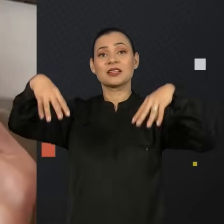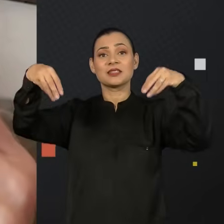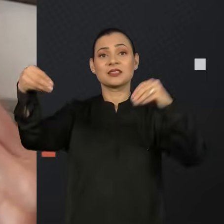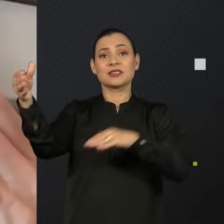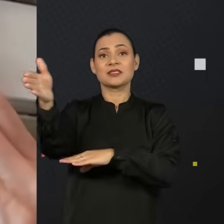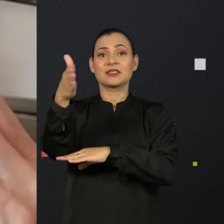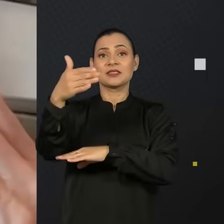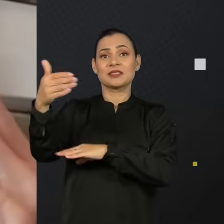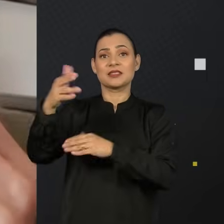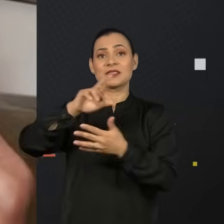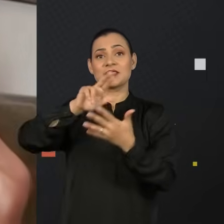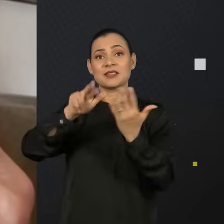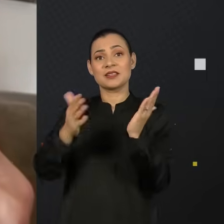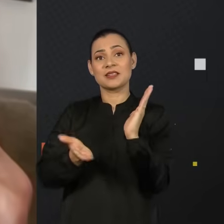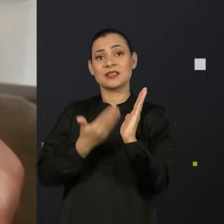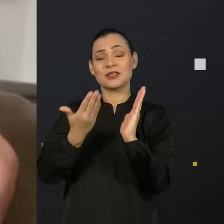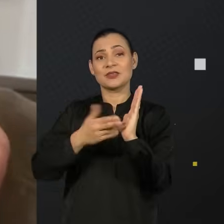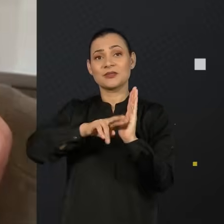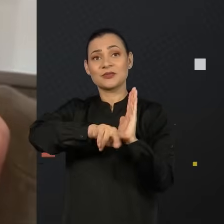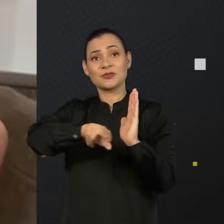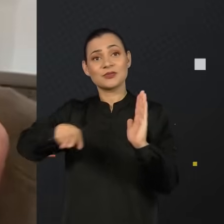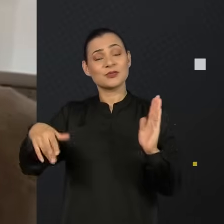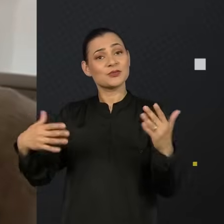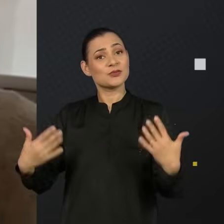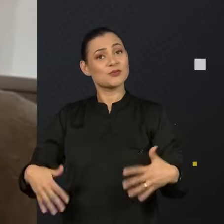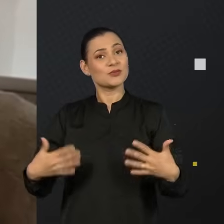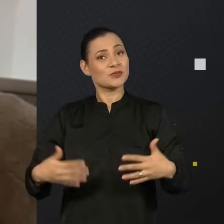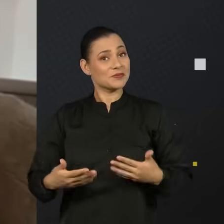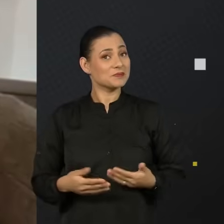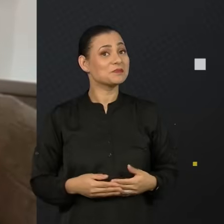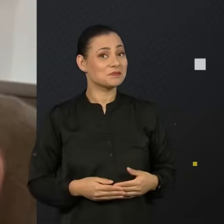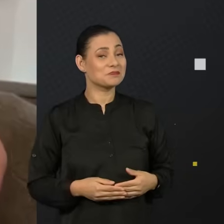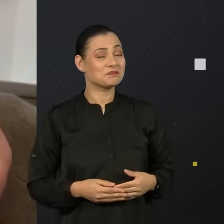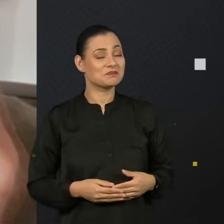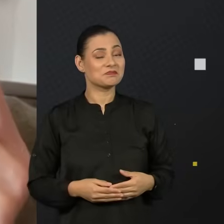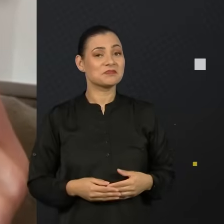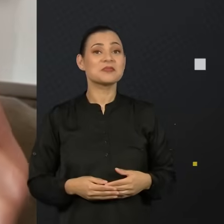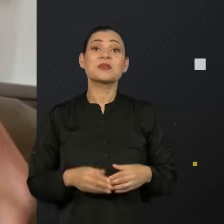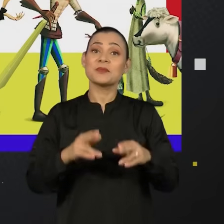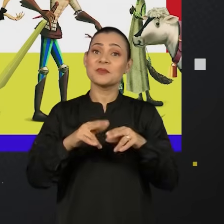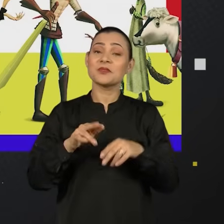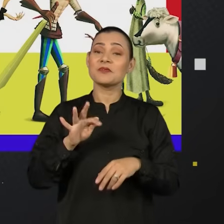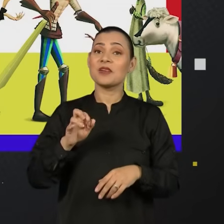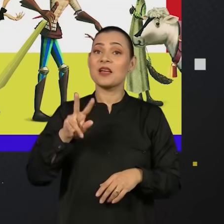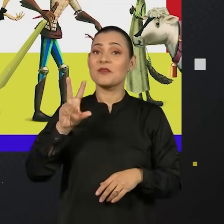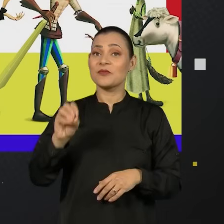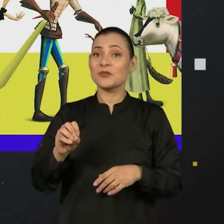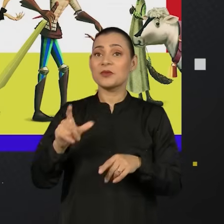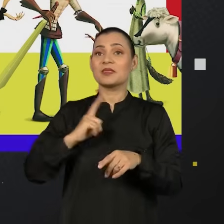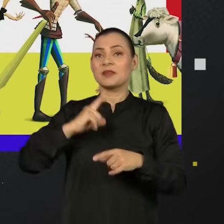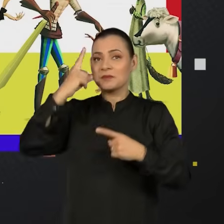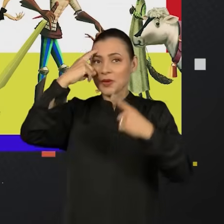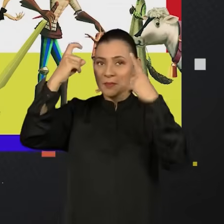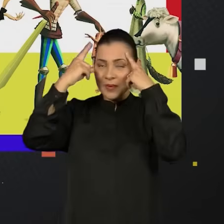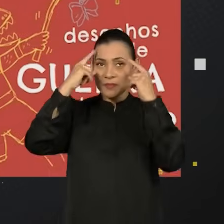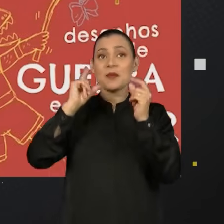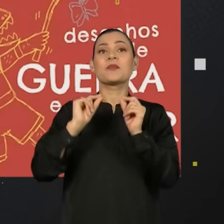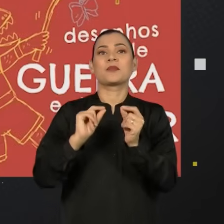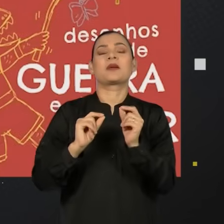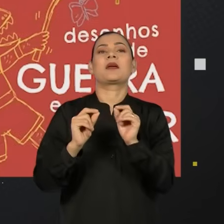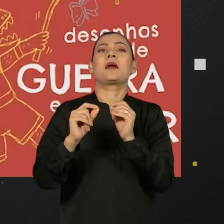né? As histórias que viraram livros do Castelo Rá-Tim-Bum. Flávio tem uma produção